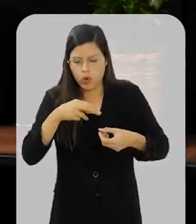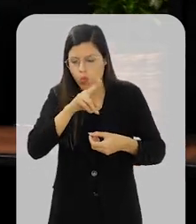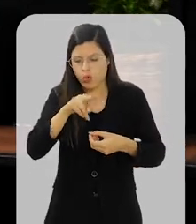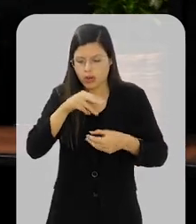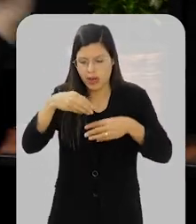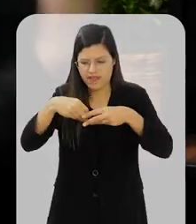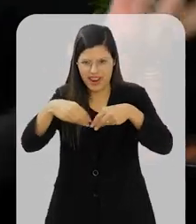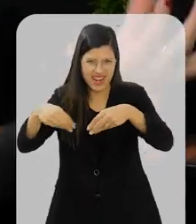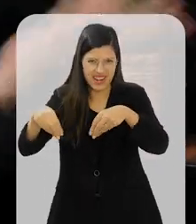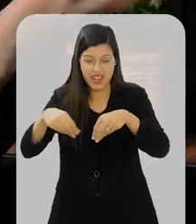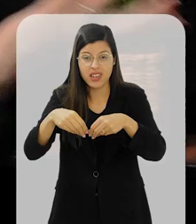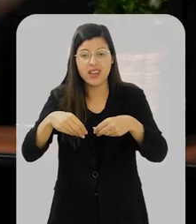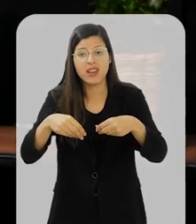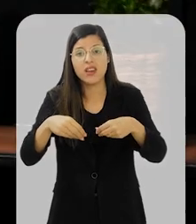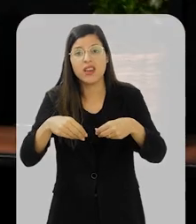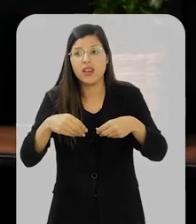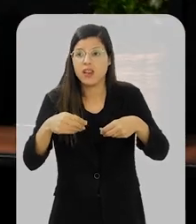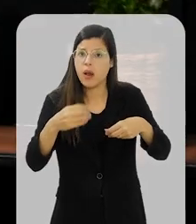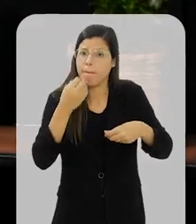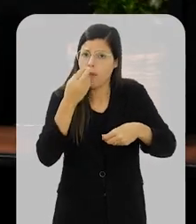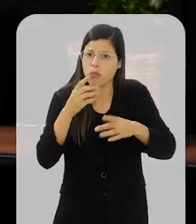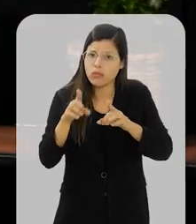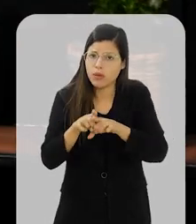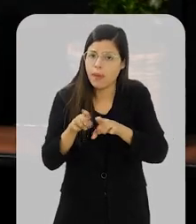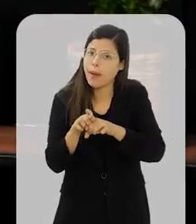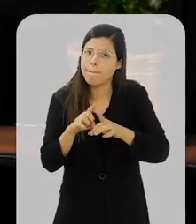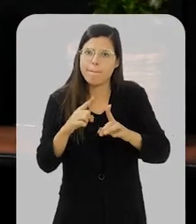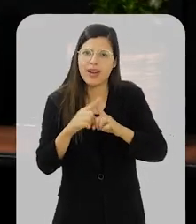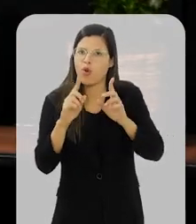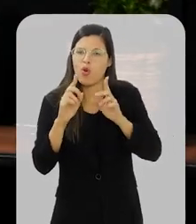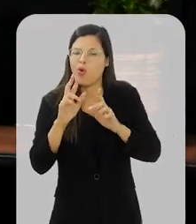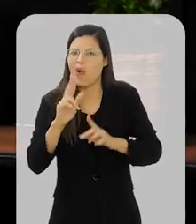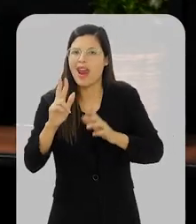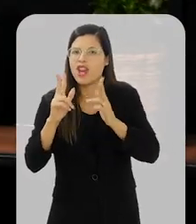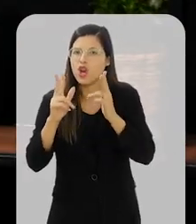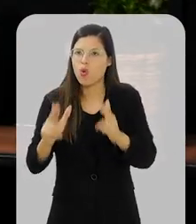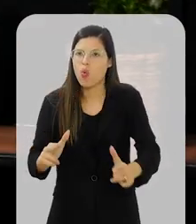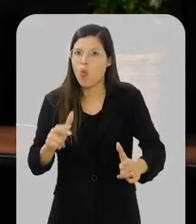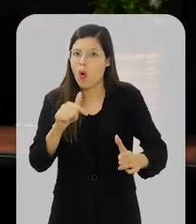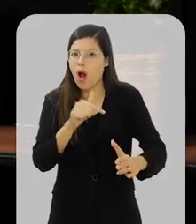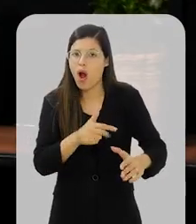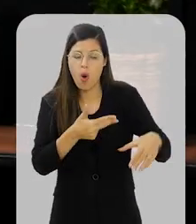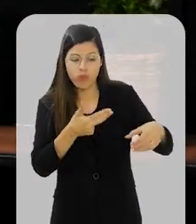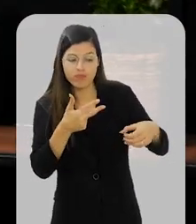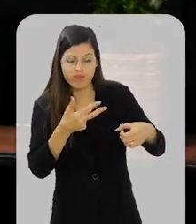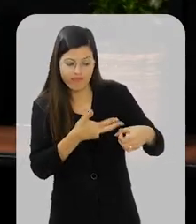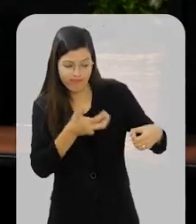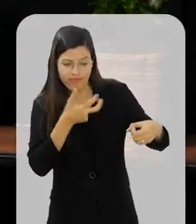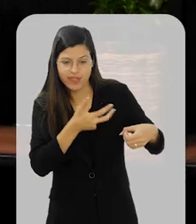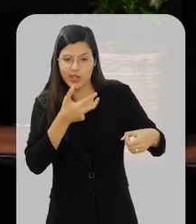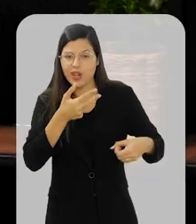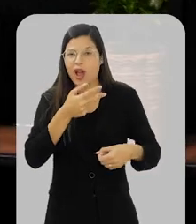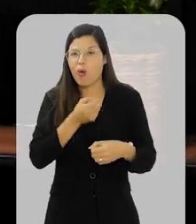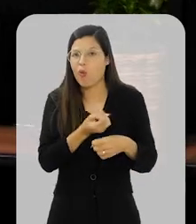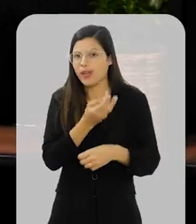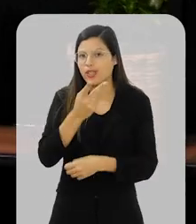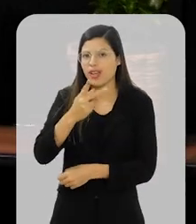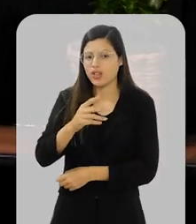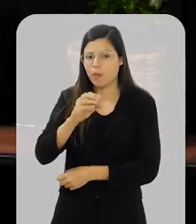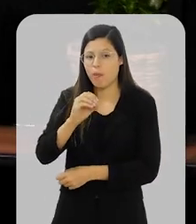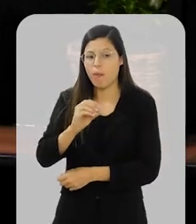importantes, mas não terá, provavelmente, exatamente o mesmo conteúdo de polifenóis que a gente consegue